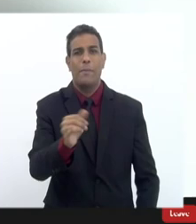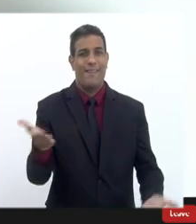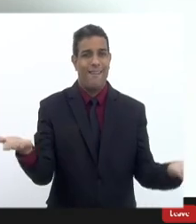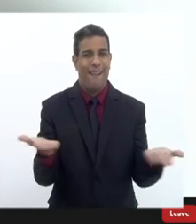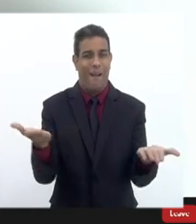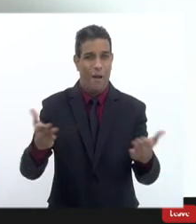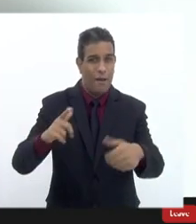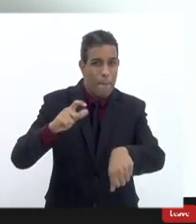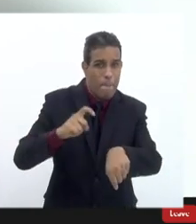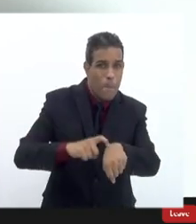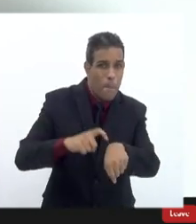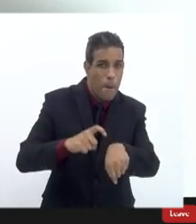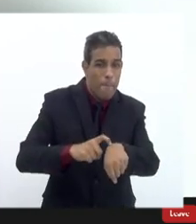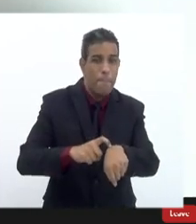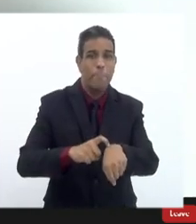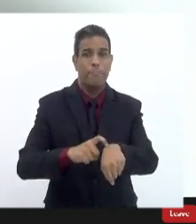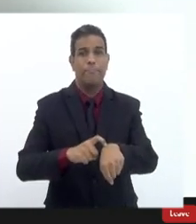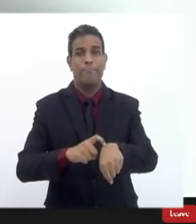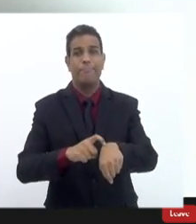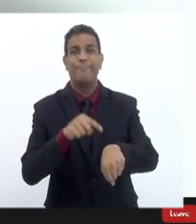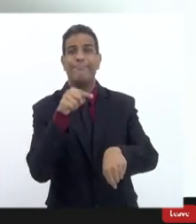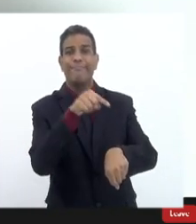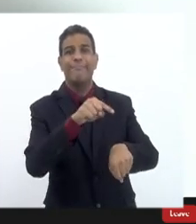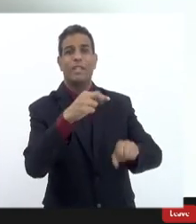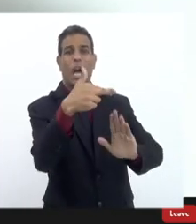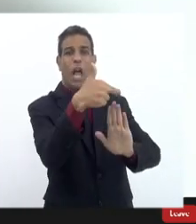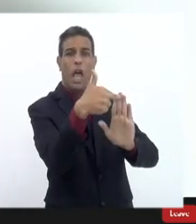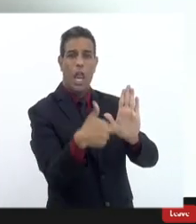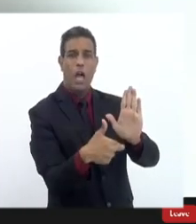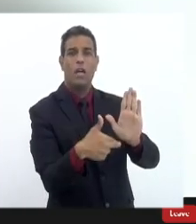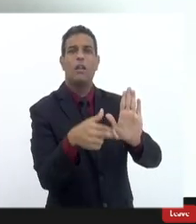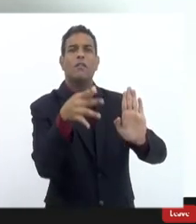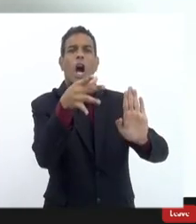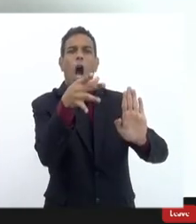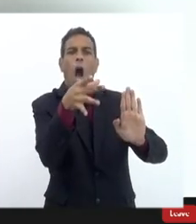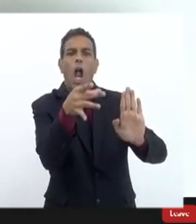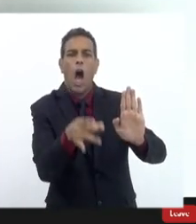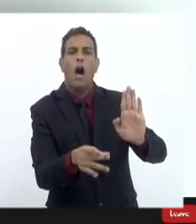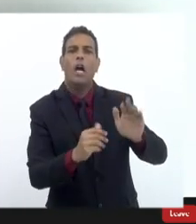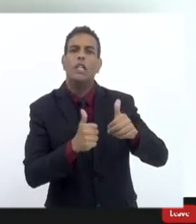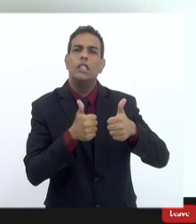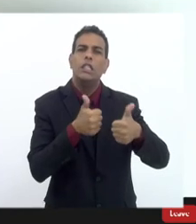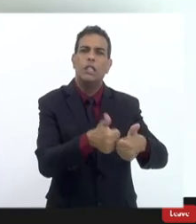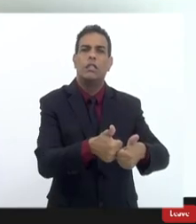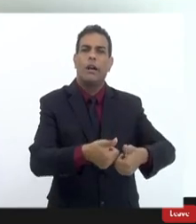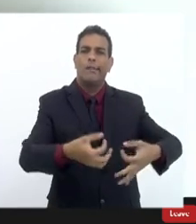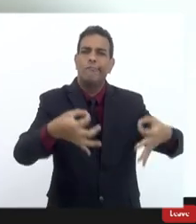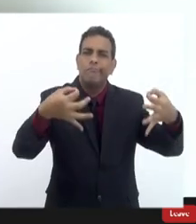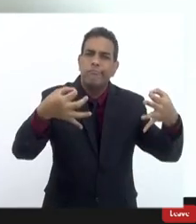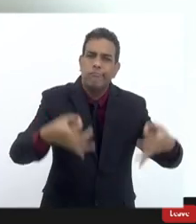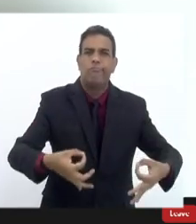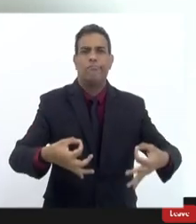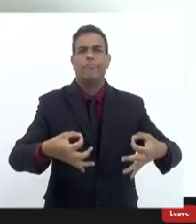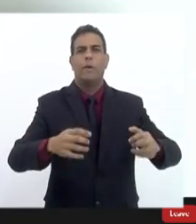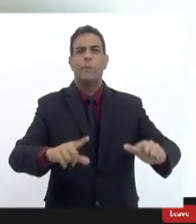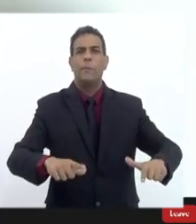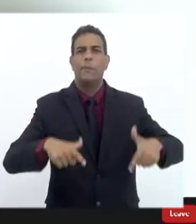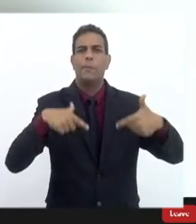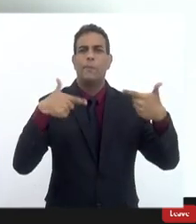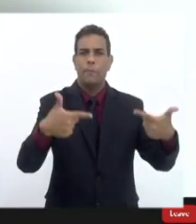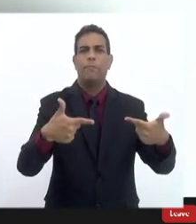cenário atual esses apontamentos sejam levados em consideração e possam ser realizadas as ações que